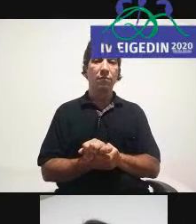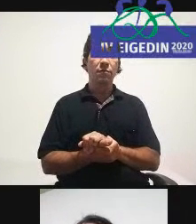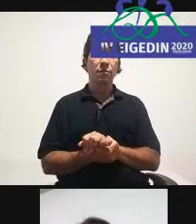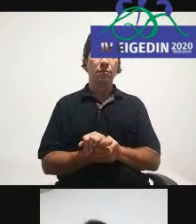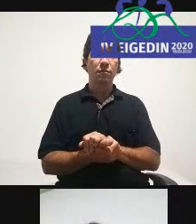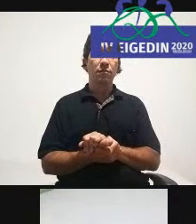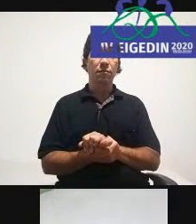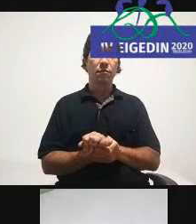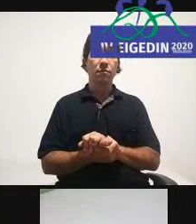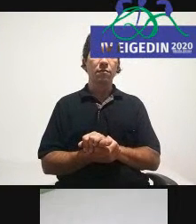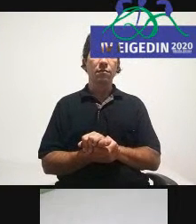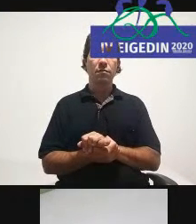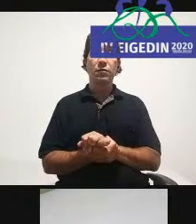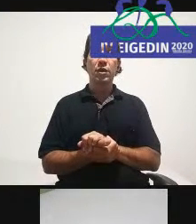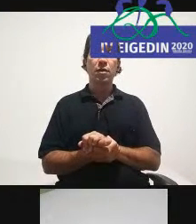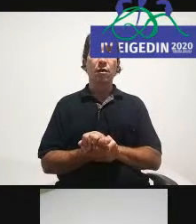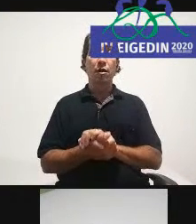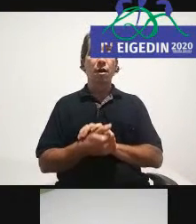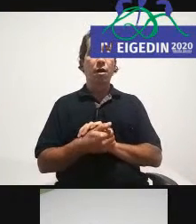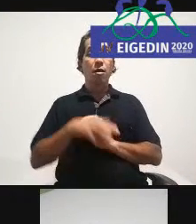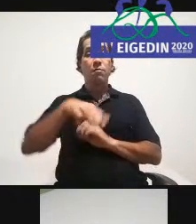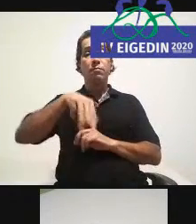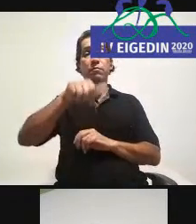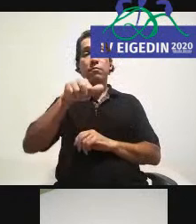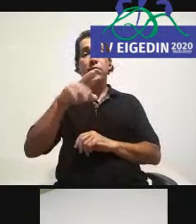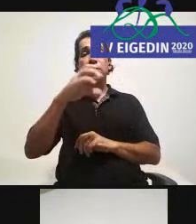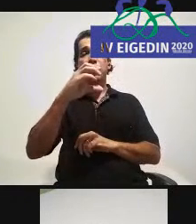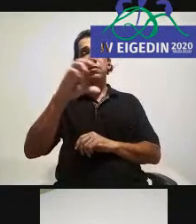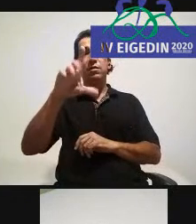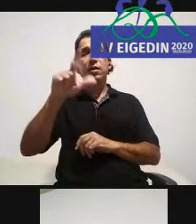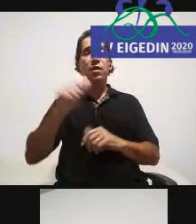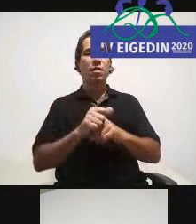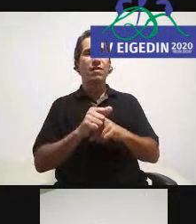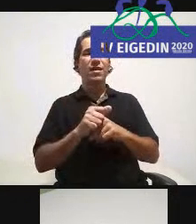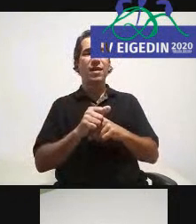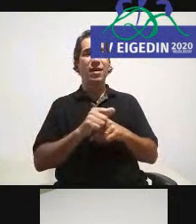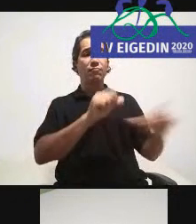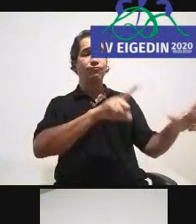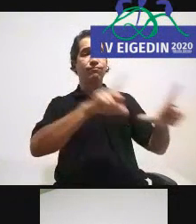apresentação, opa, viu? Então, peraí, deixa eu voltar aqui.